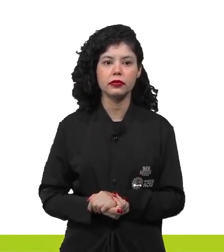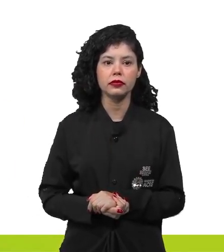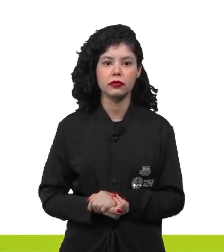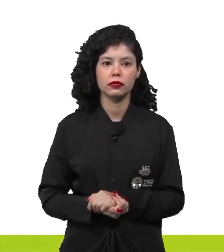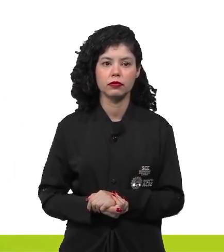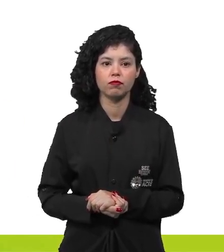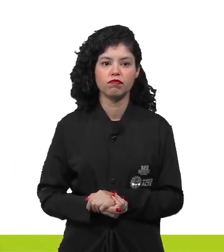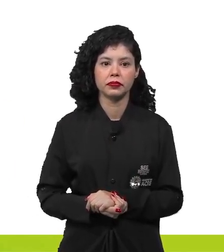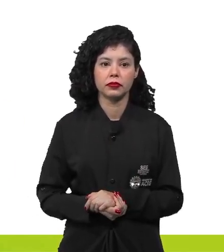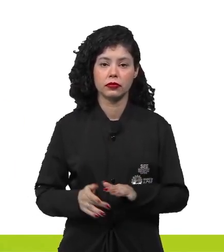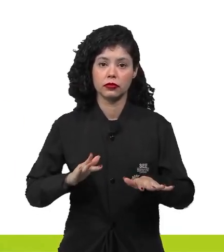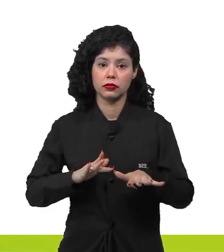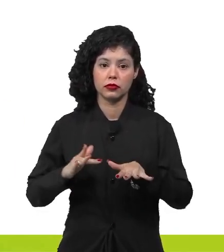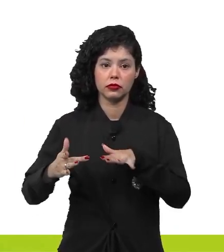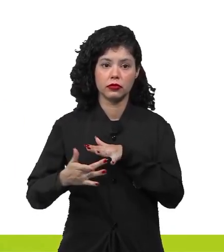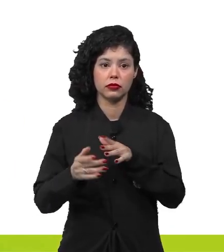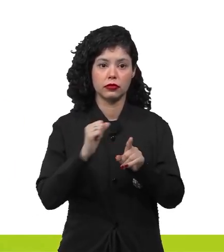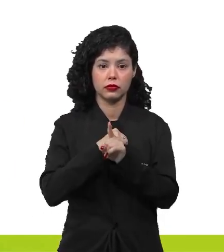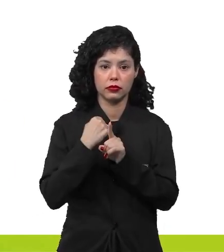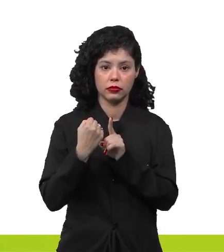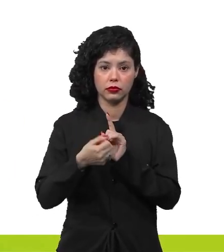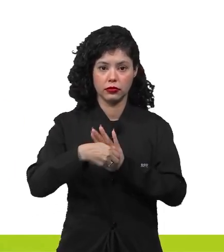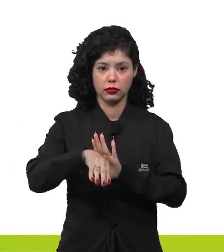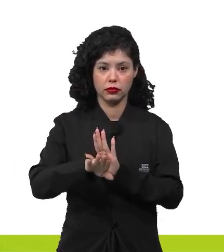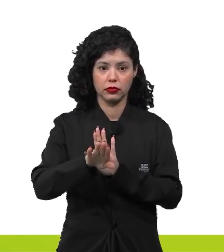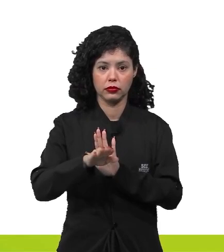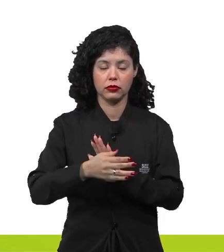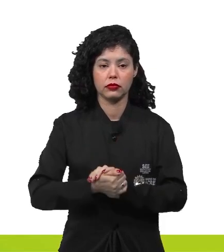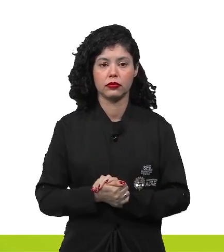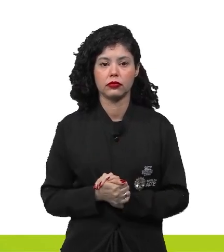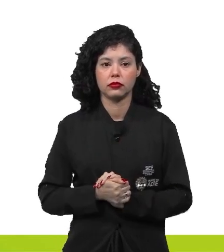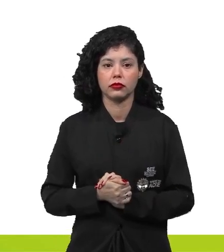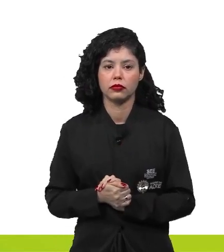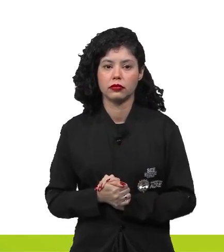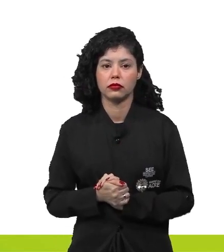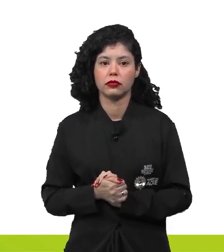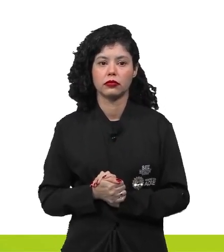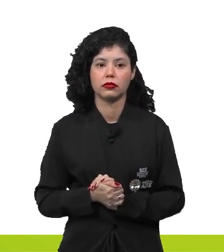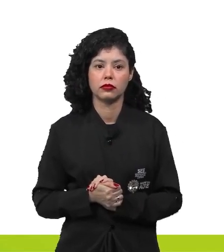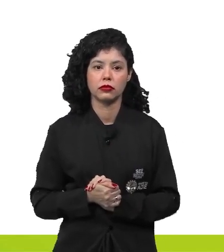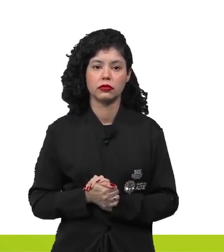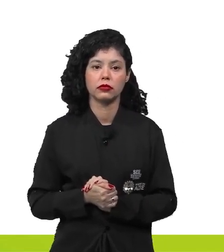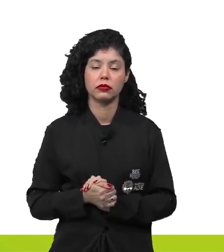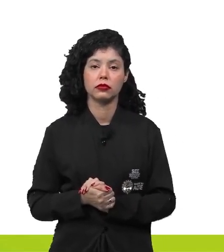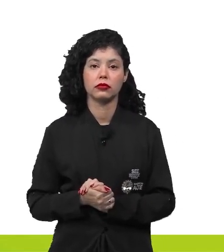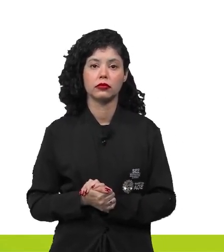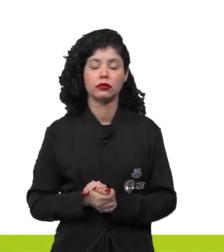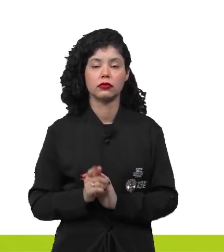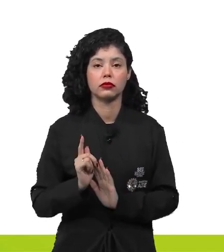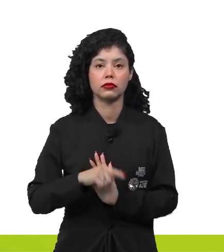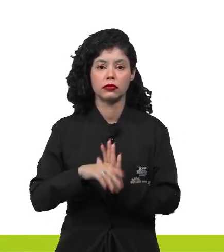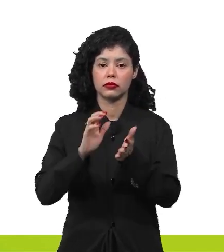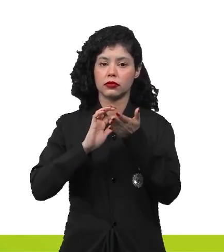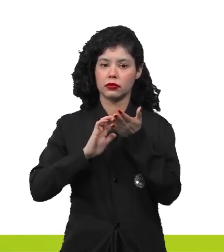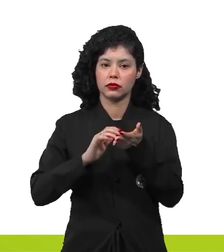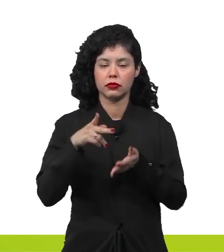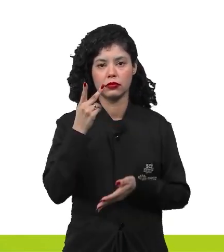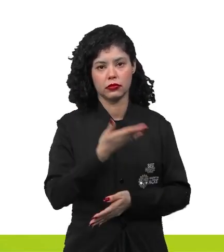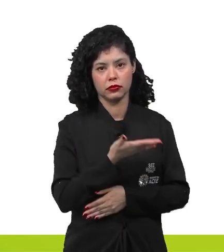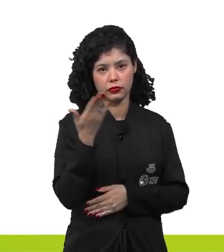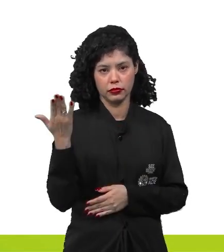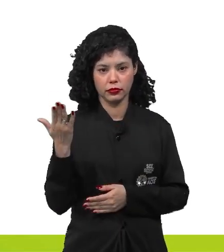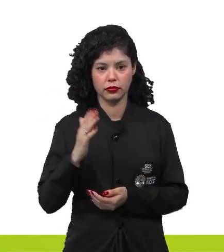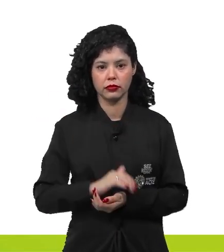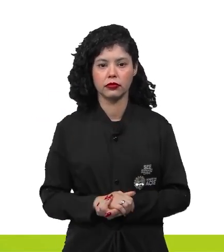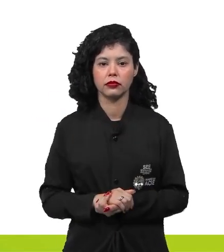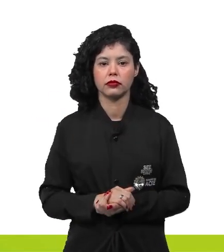Nós temos aqui a social media ou mídias sociais, que é aquele gênero digital que eu falei para